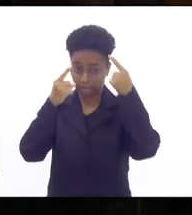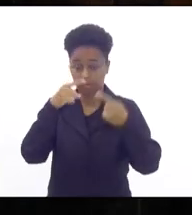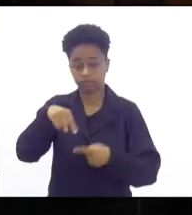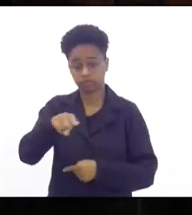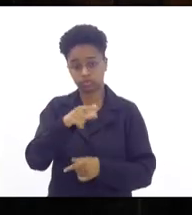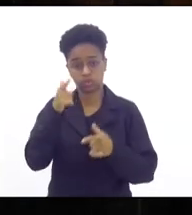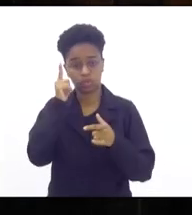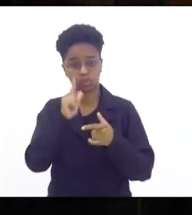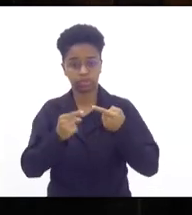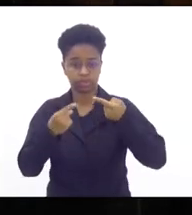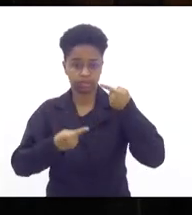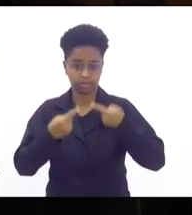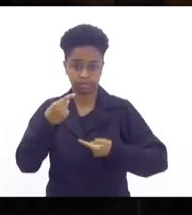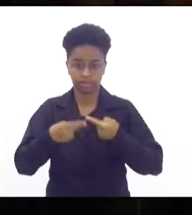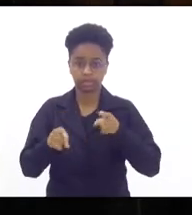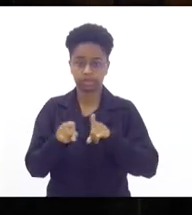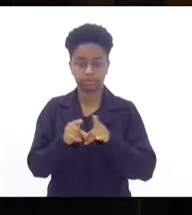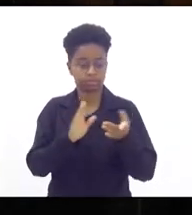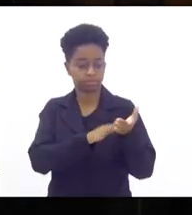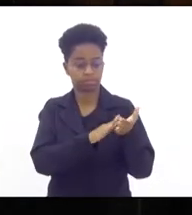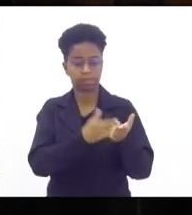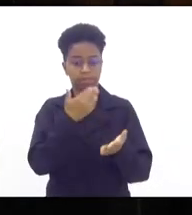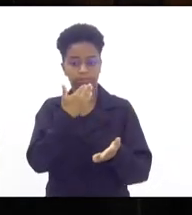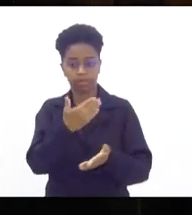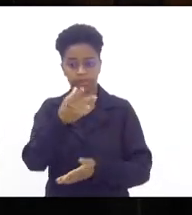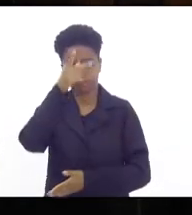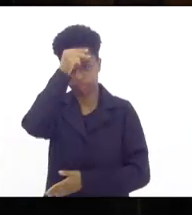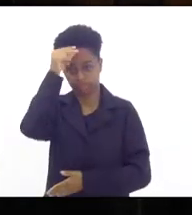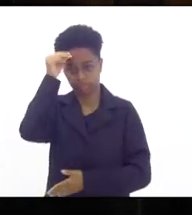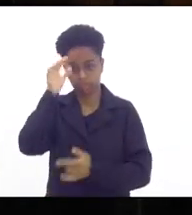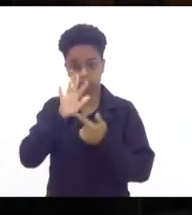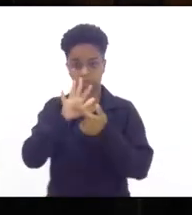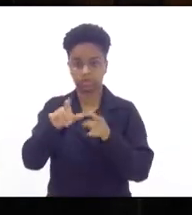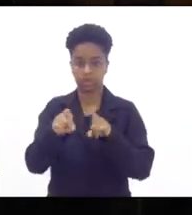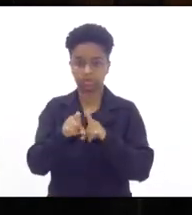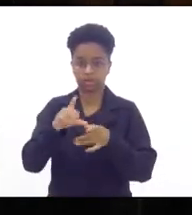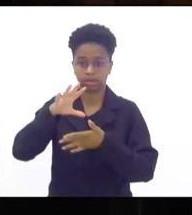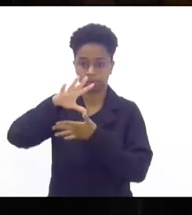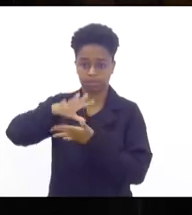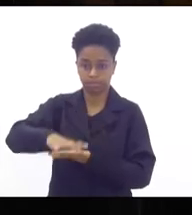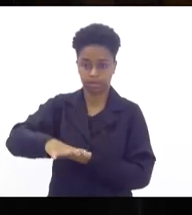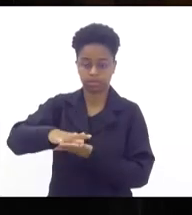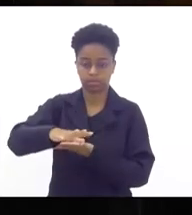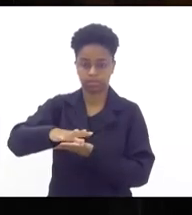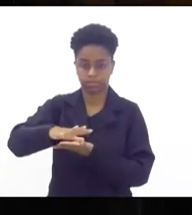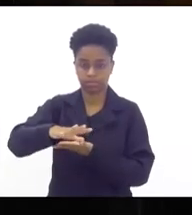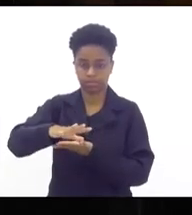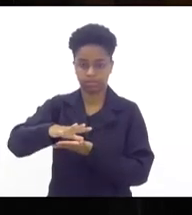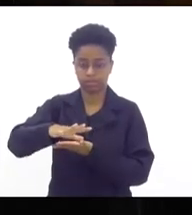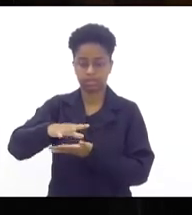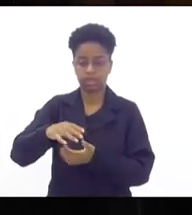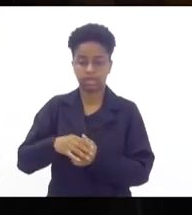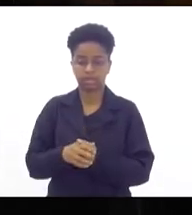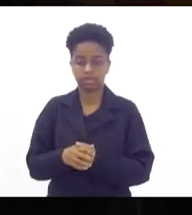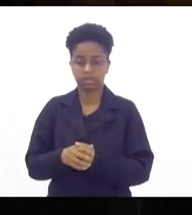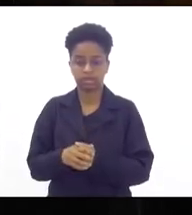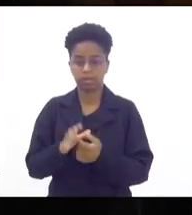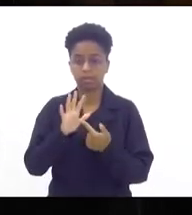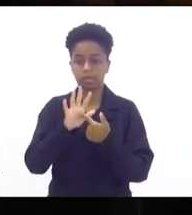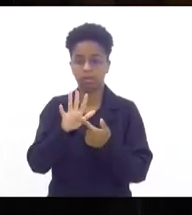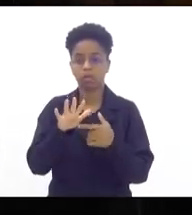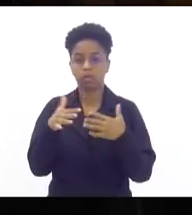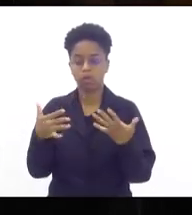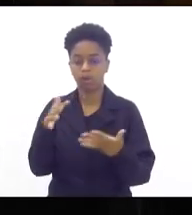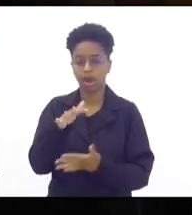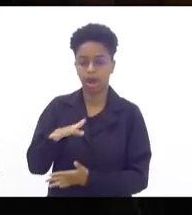debater e cobrar da prefeitura também um mapa do satélite com sugestões diárias